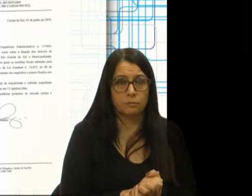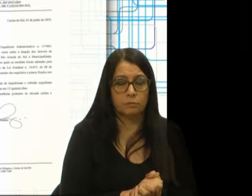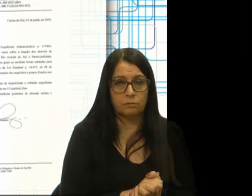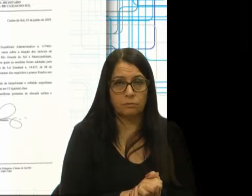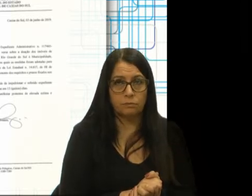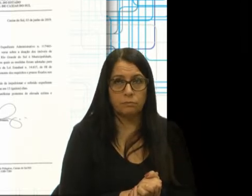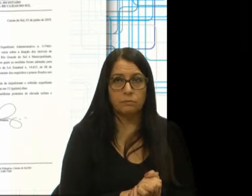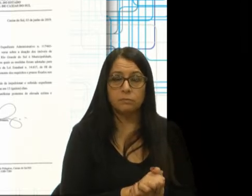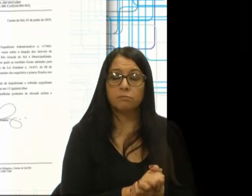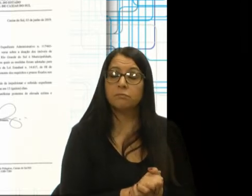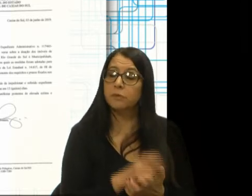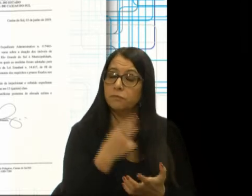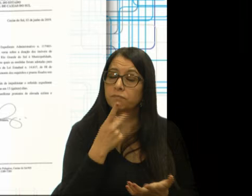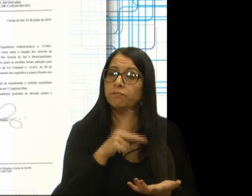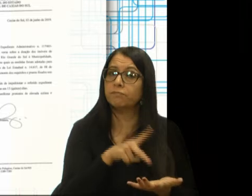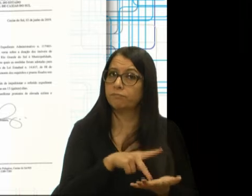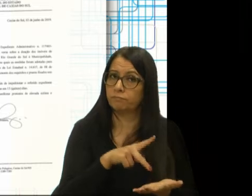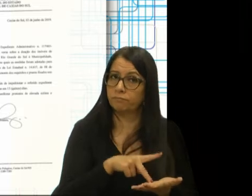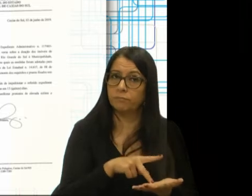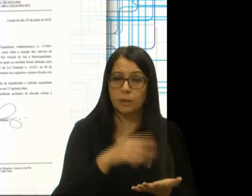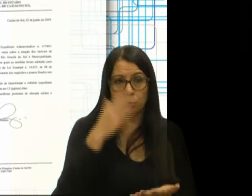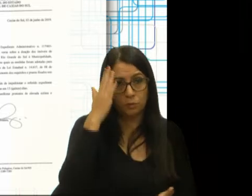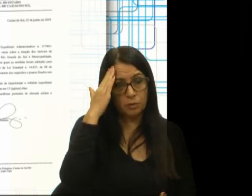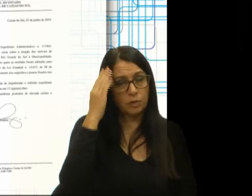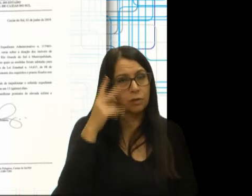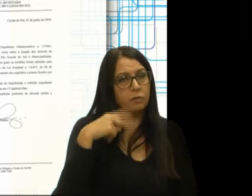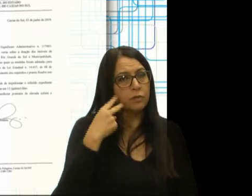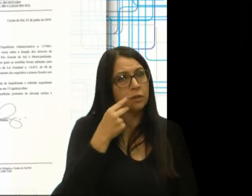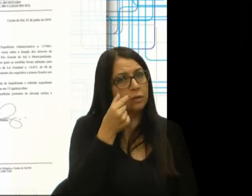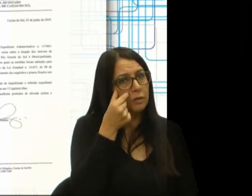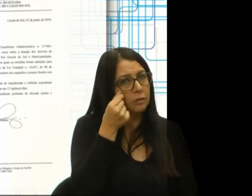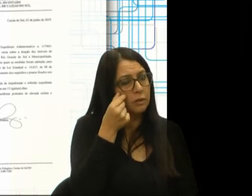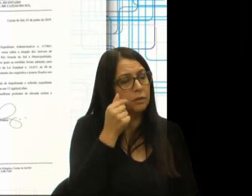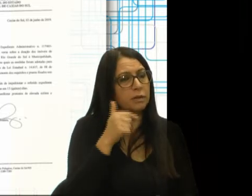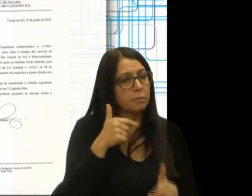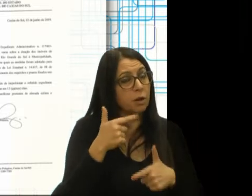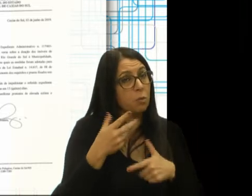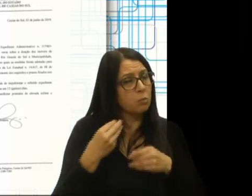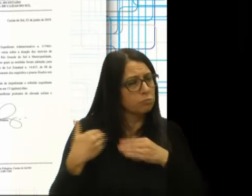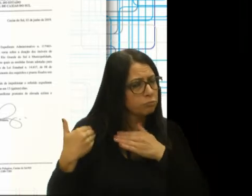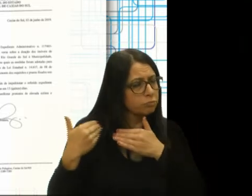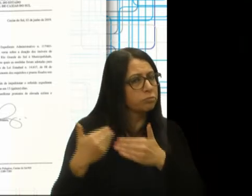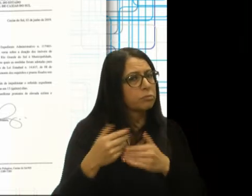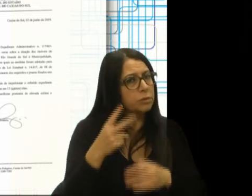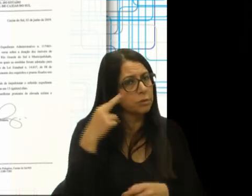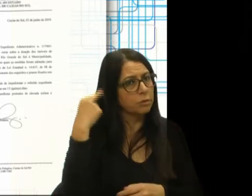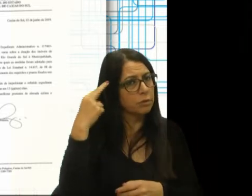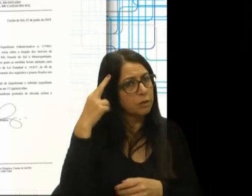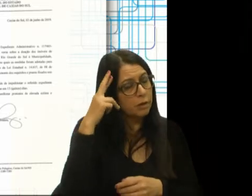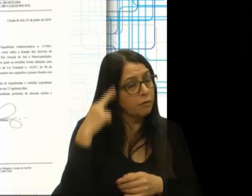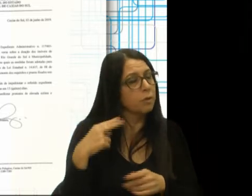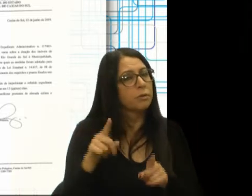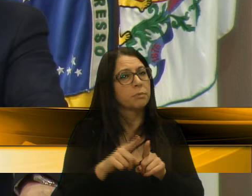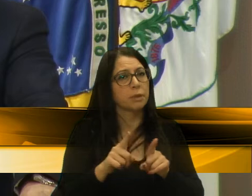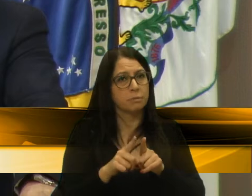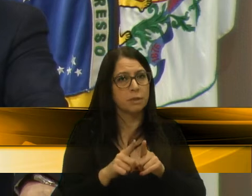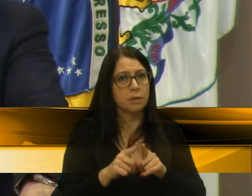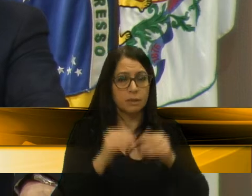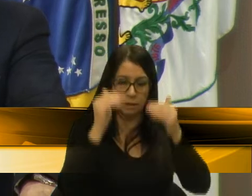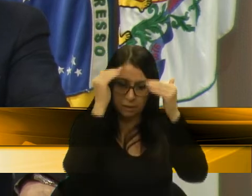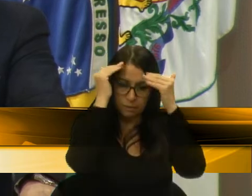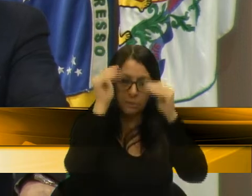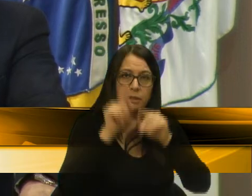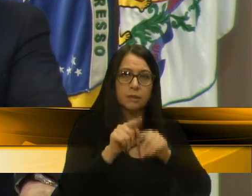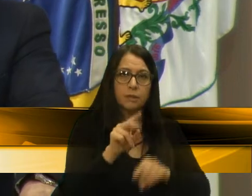E vou ser muito sincero, eu sei que o vereador Eloy tem um trabalho muito grande com relação a isso, o vereador Rafael tem um trabalho muito grande, e a gente tem que respeitar aqui também